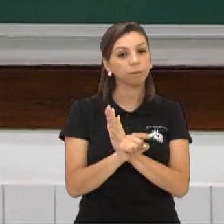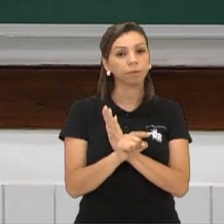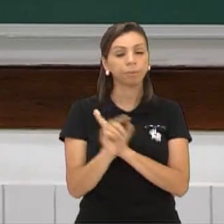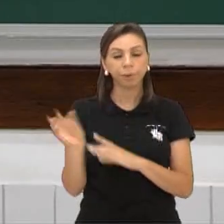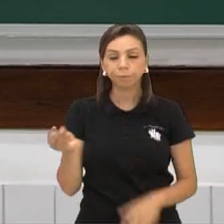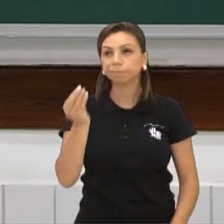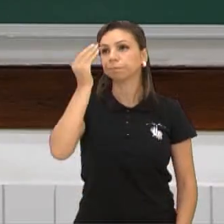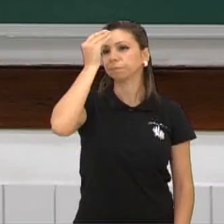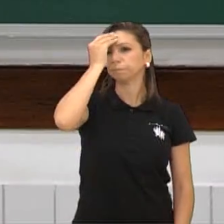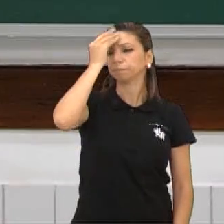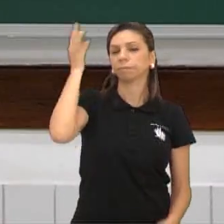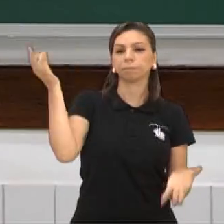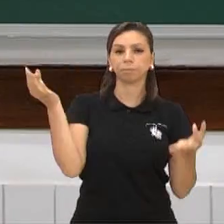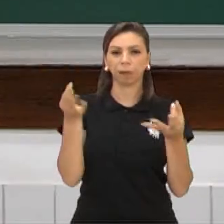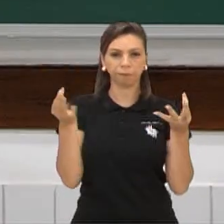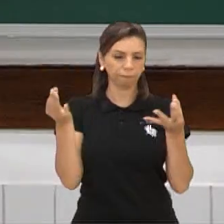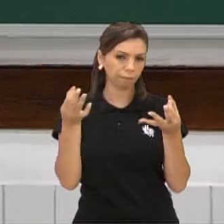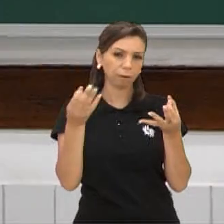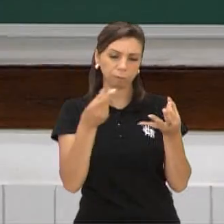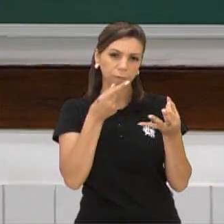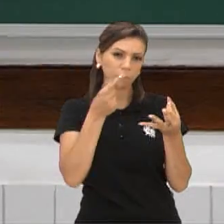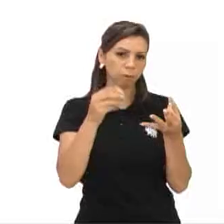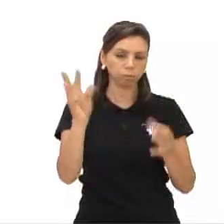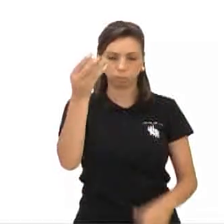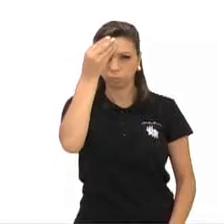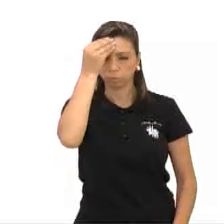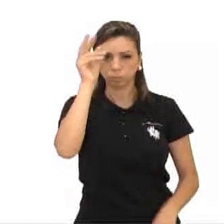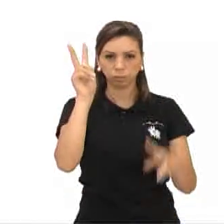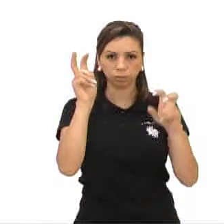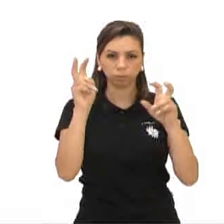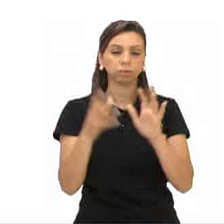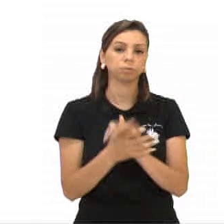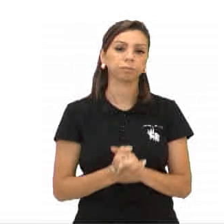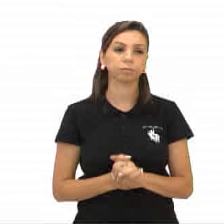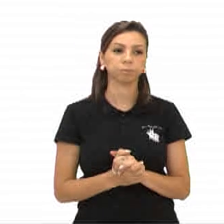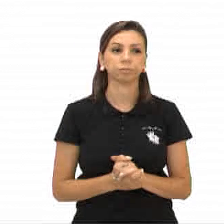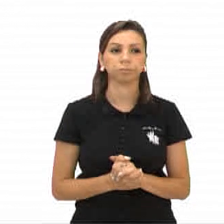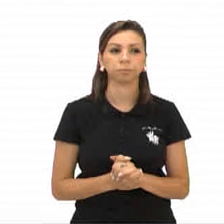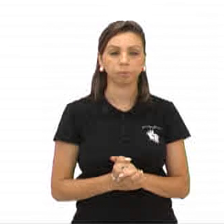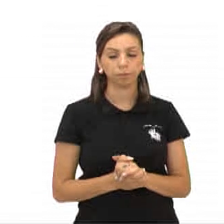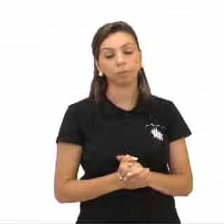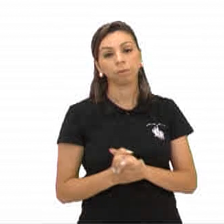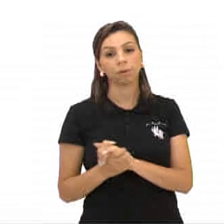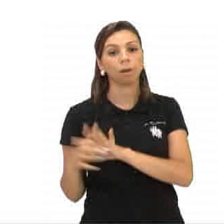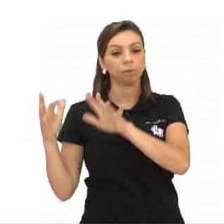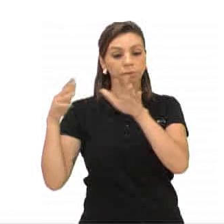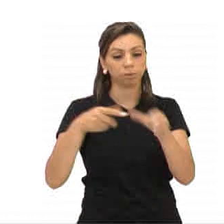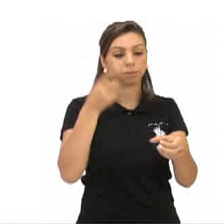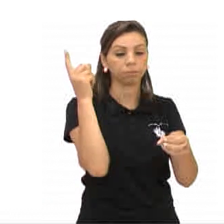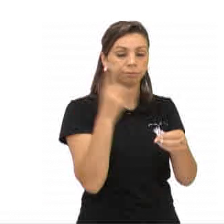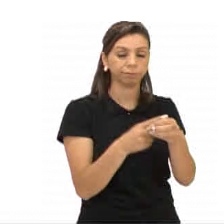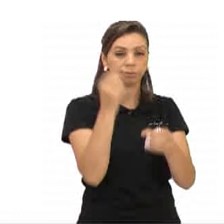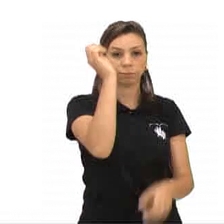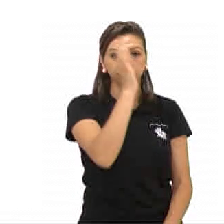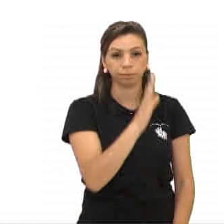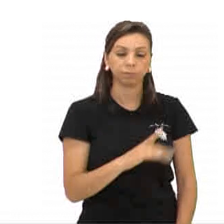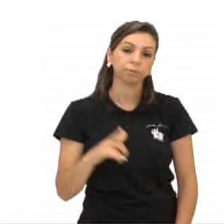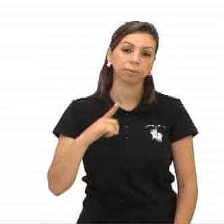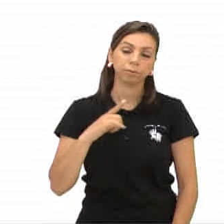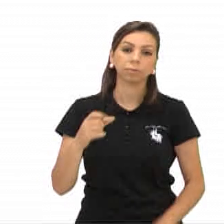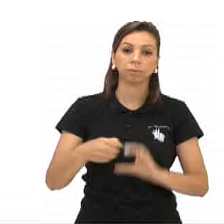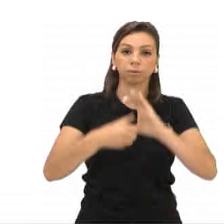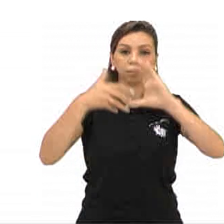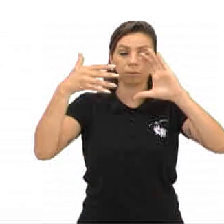tenha noção exata do que estamos falando. E nele veremos o seguinte: a urbanização brasileira teve